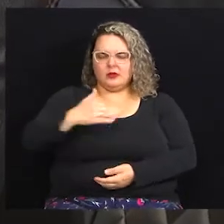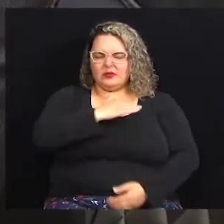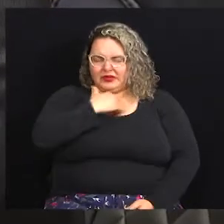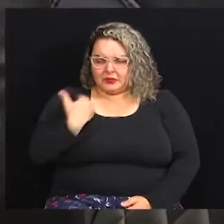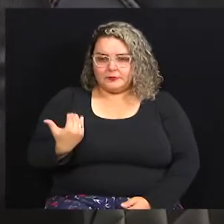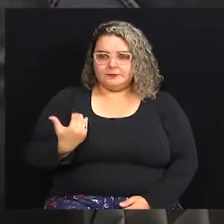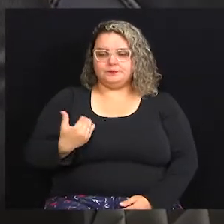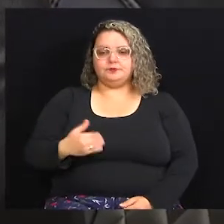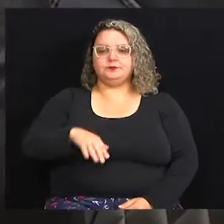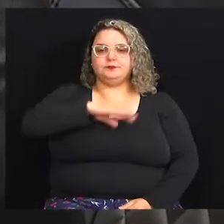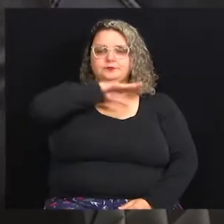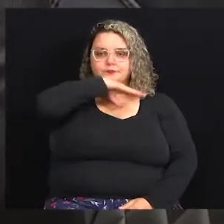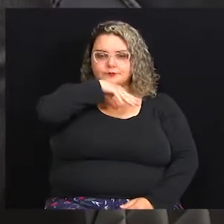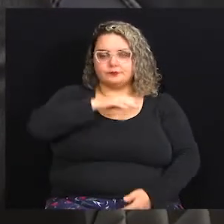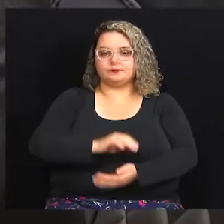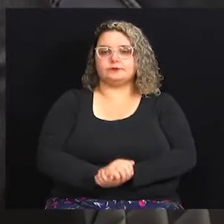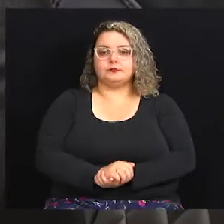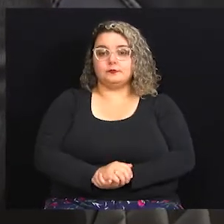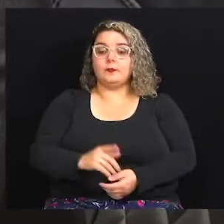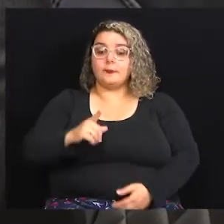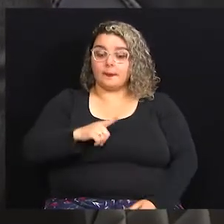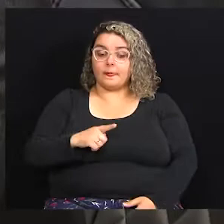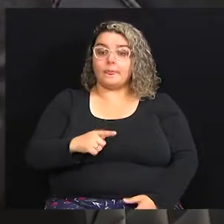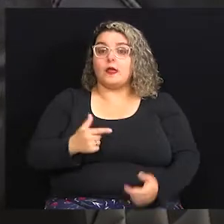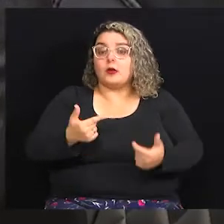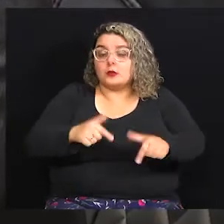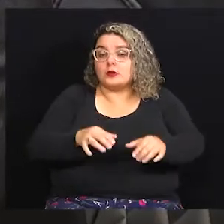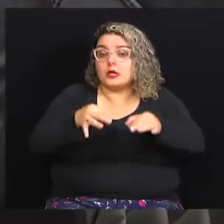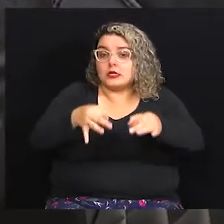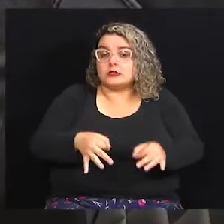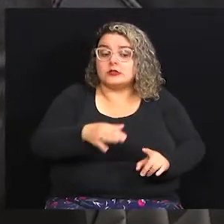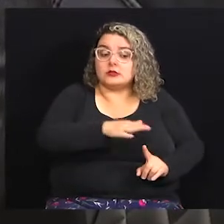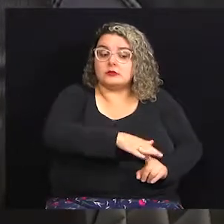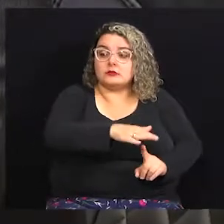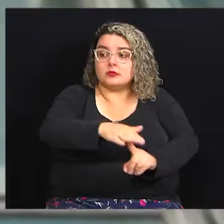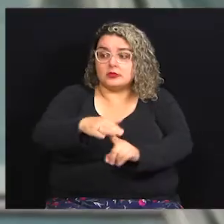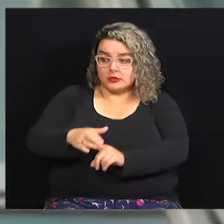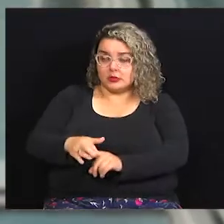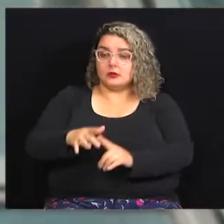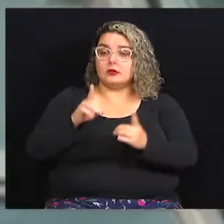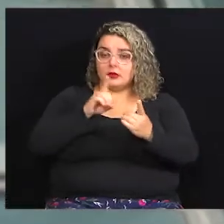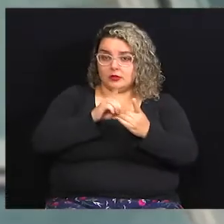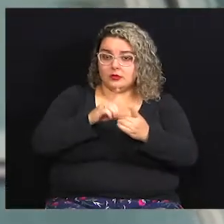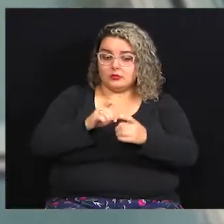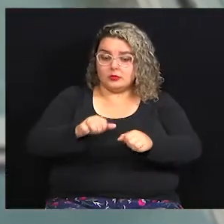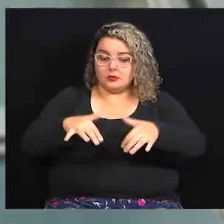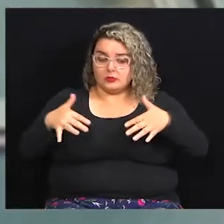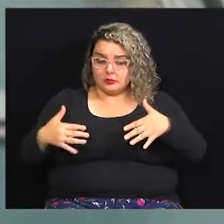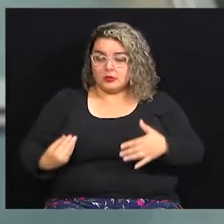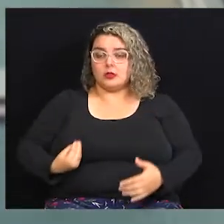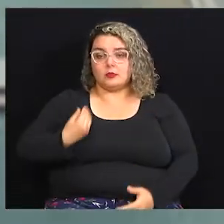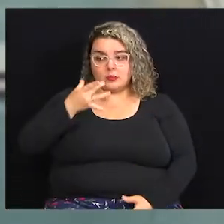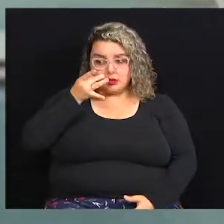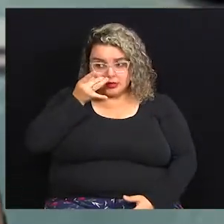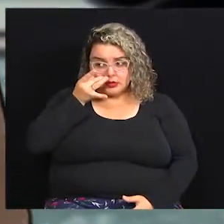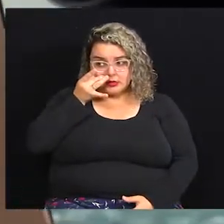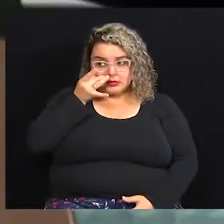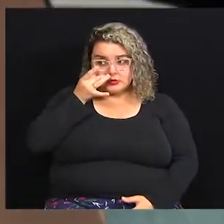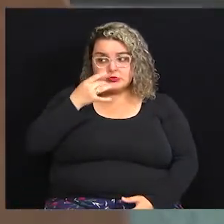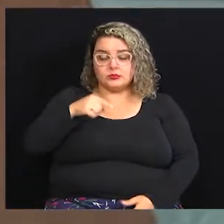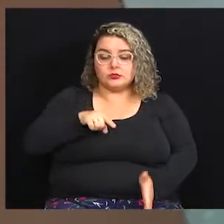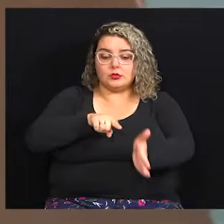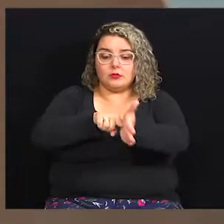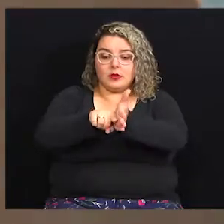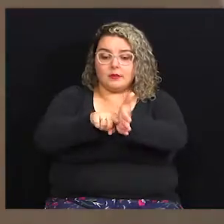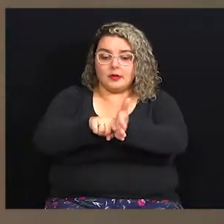do falecimento de um animal ele tem uma disseminação correta do ponto de vista ambiental a consulta pública será presencialmente por